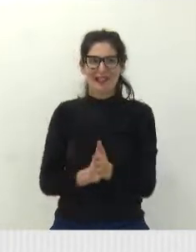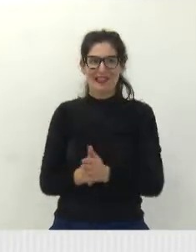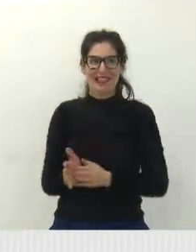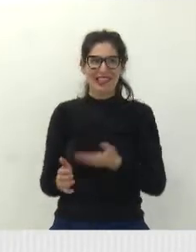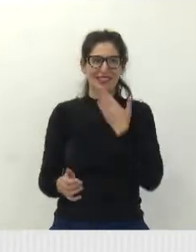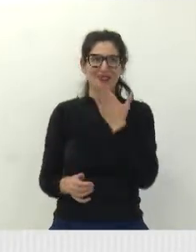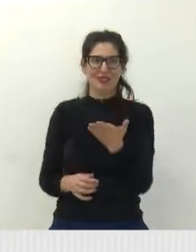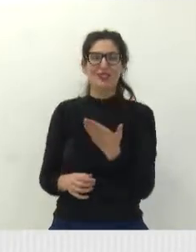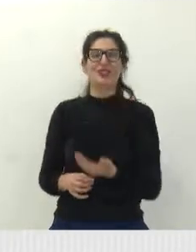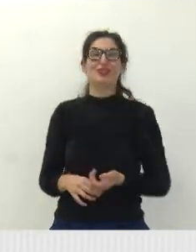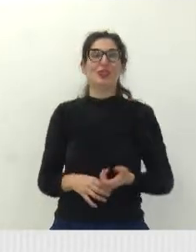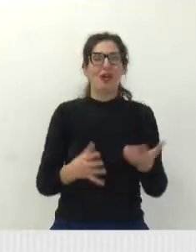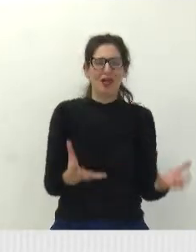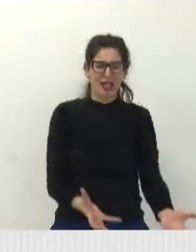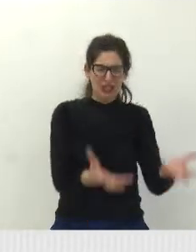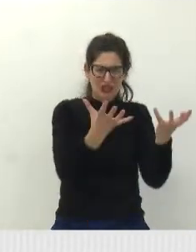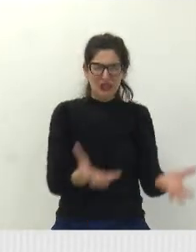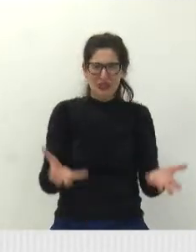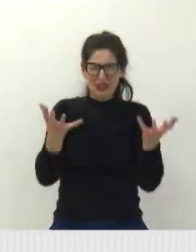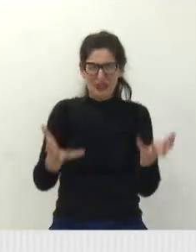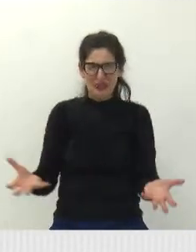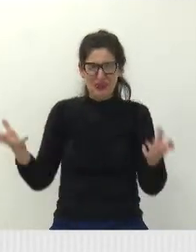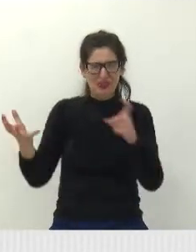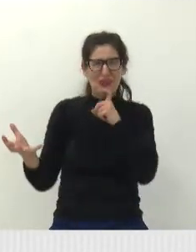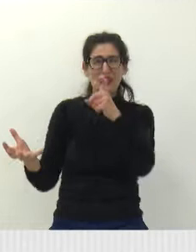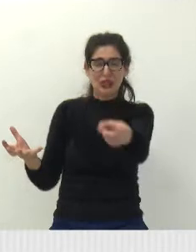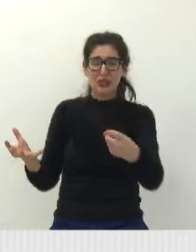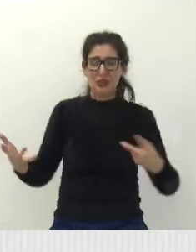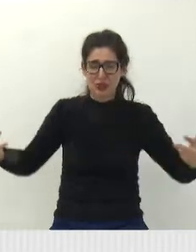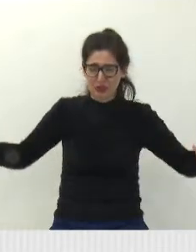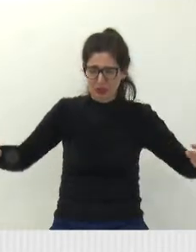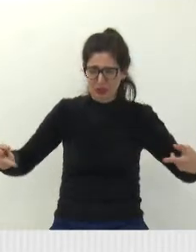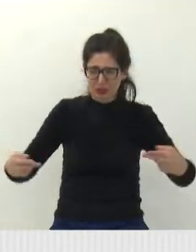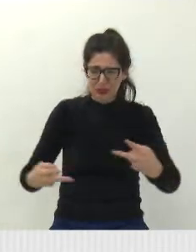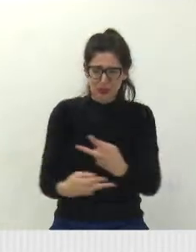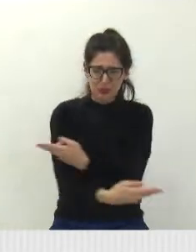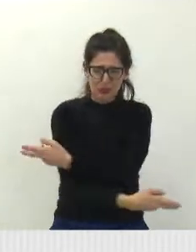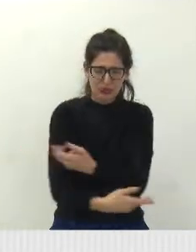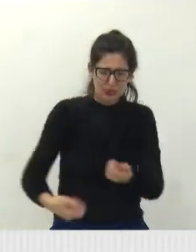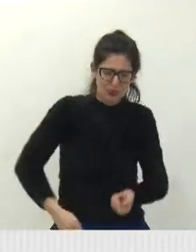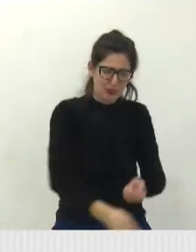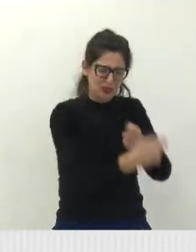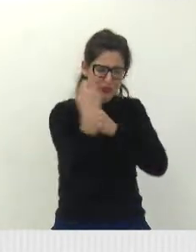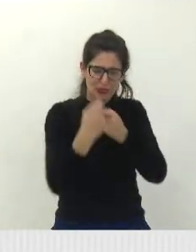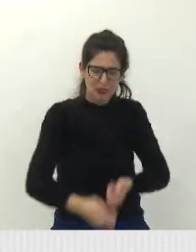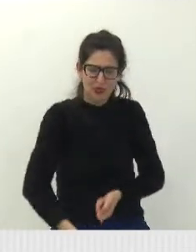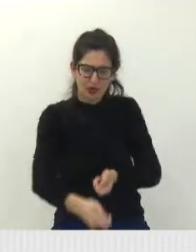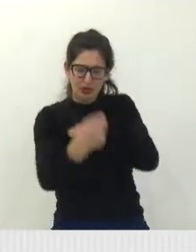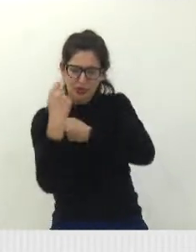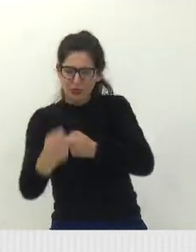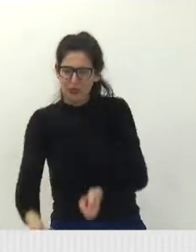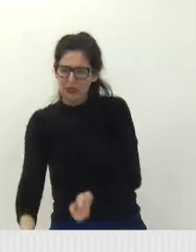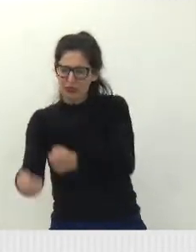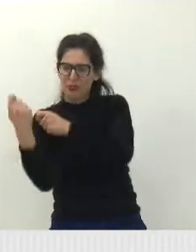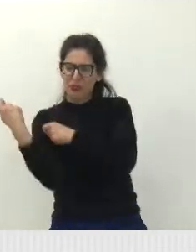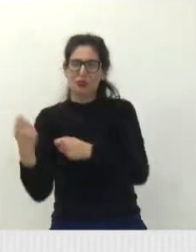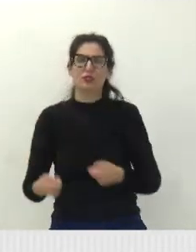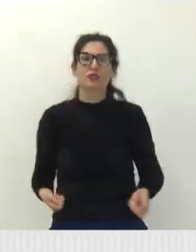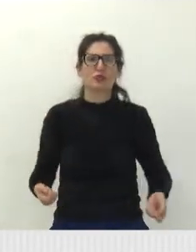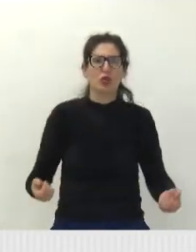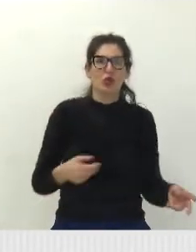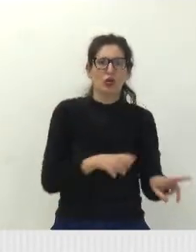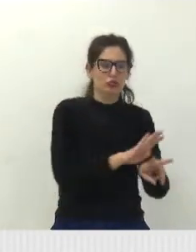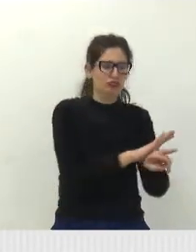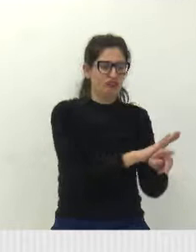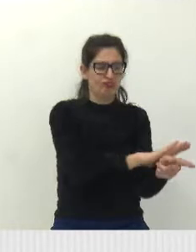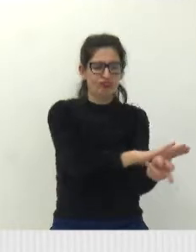Solicitamos a manutenção da capina e limpeza de calçada, localizada na Avenida das Indústrias, no bairro Jardim das Indústrias. Cada um com as